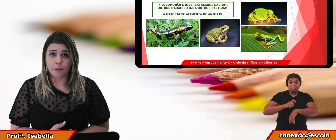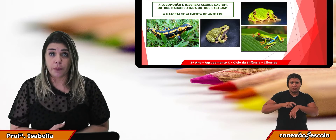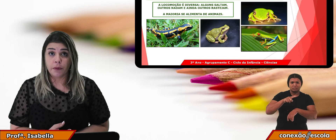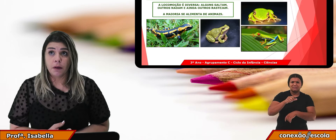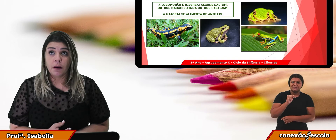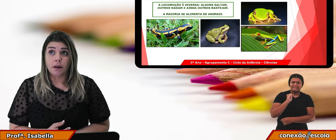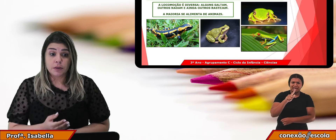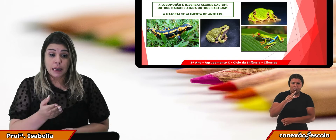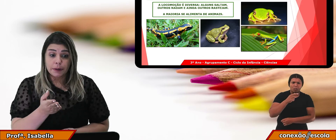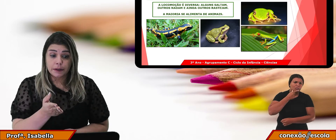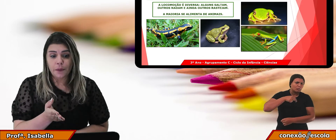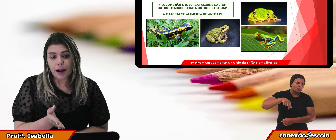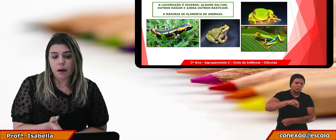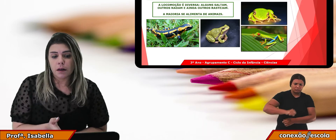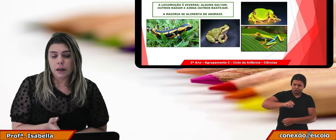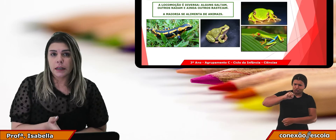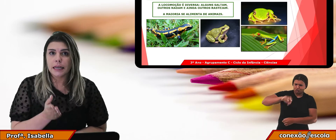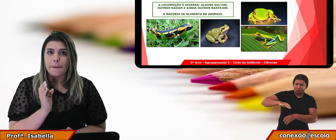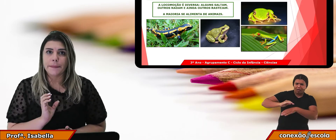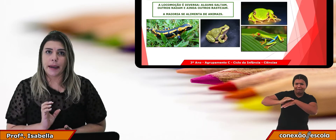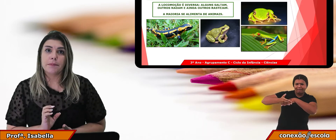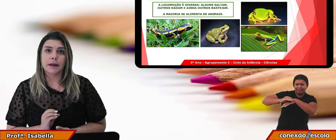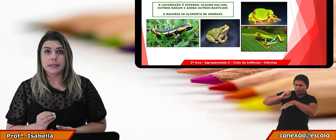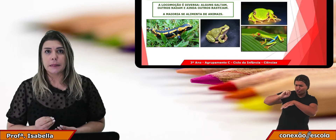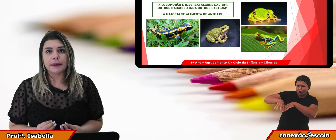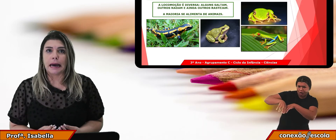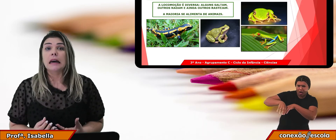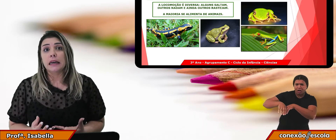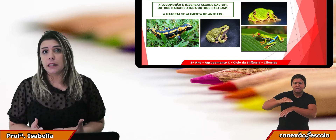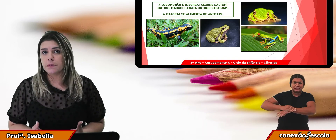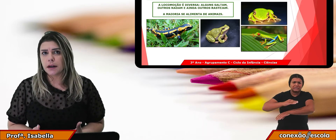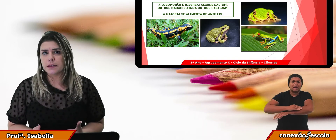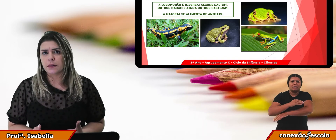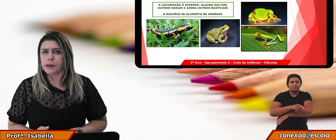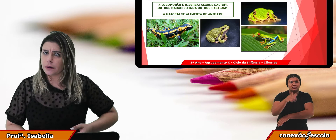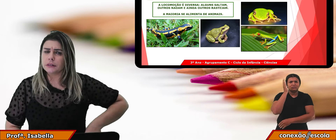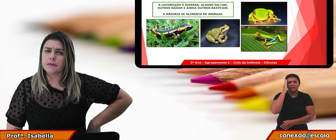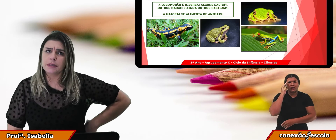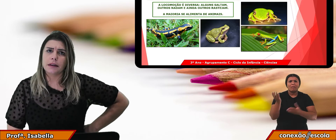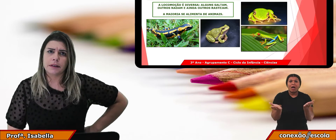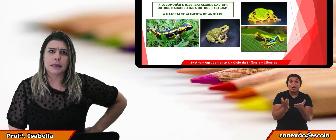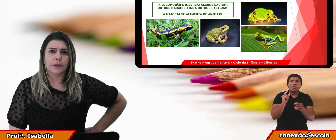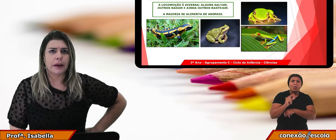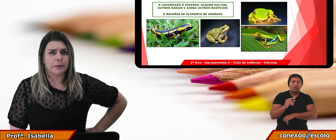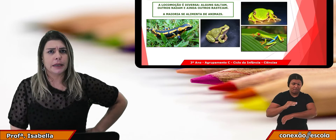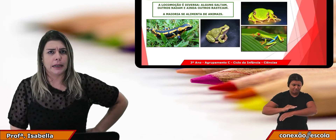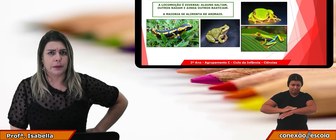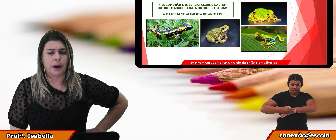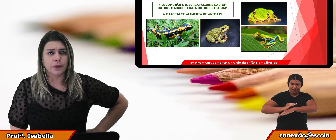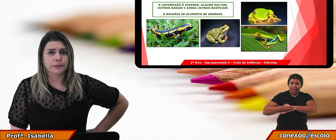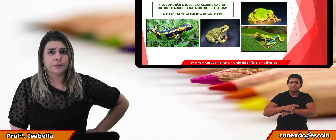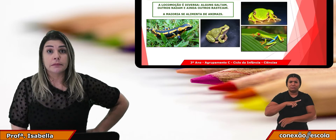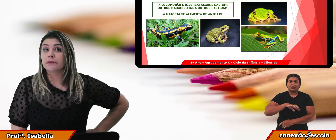do sapo, você aprendeu agora que a pele participa da respiração. Então, você vai estar fazendo bem para